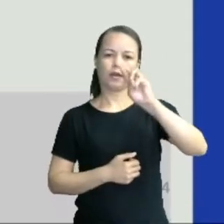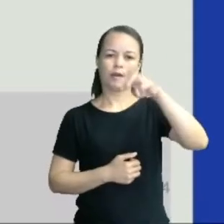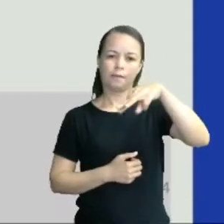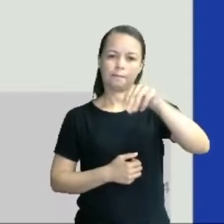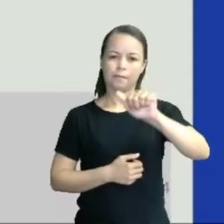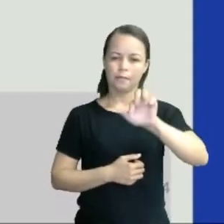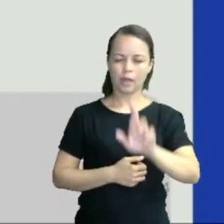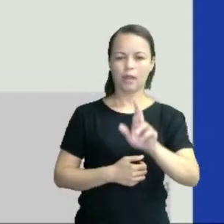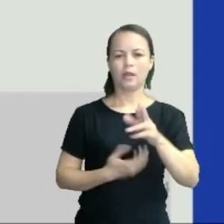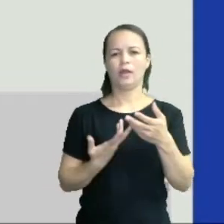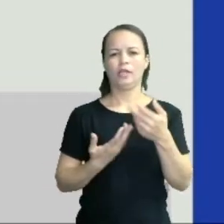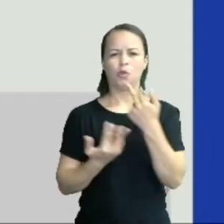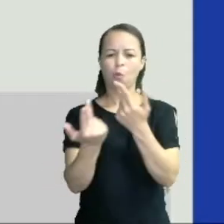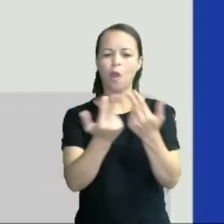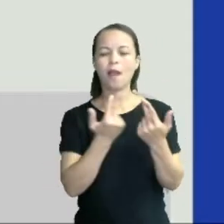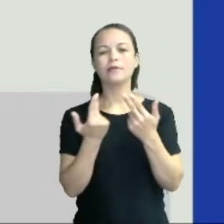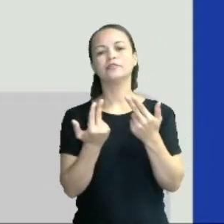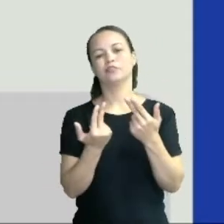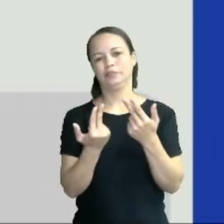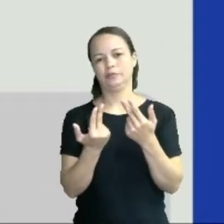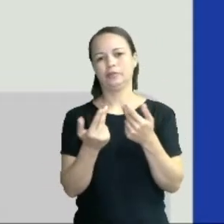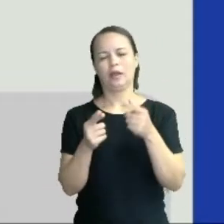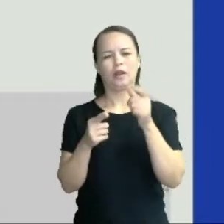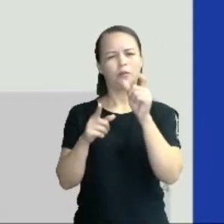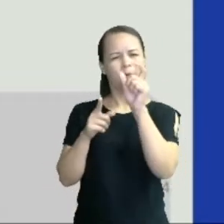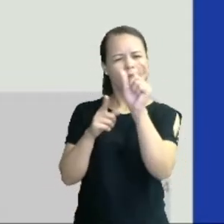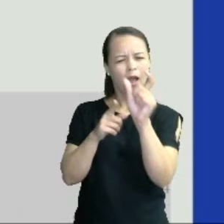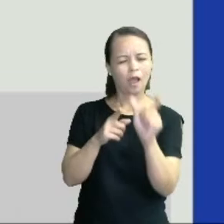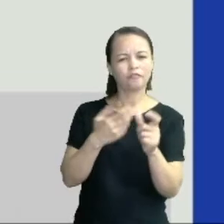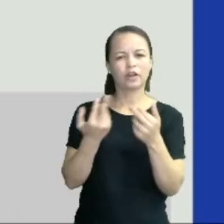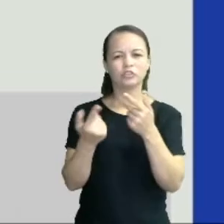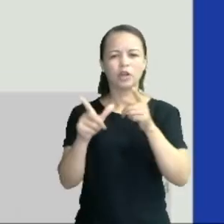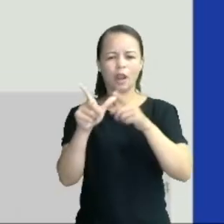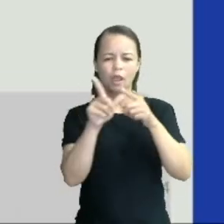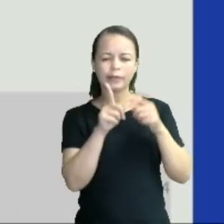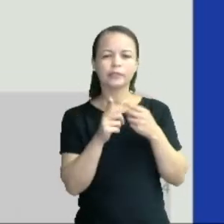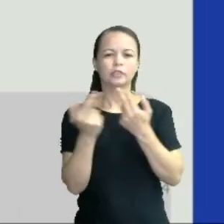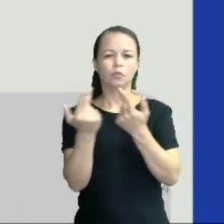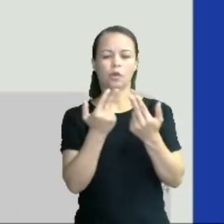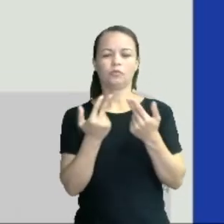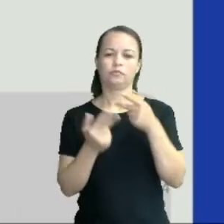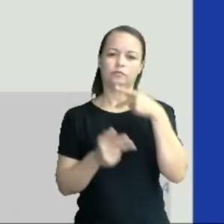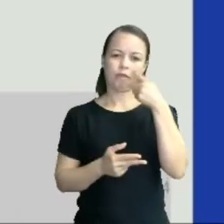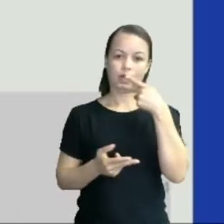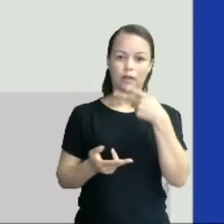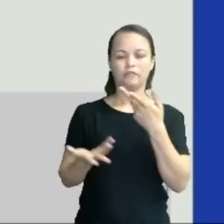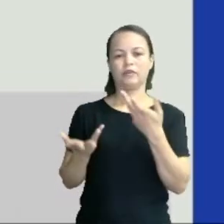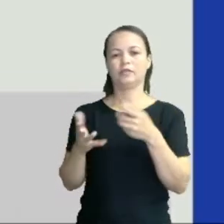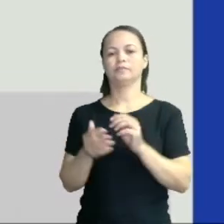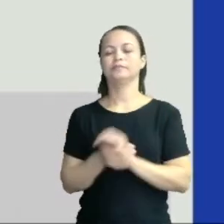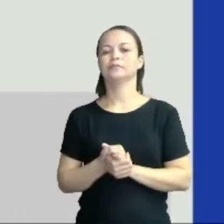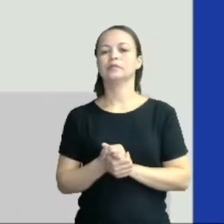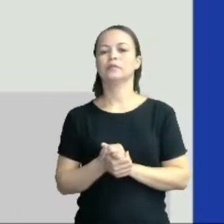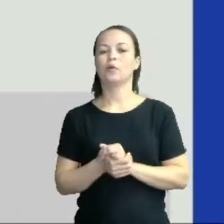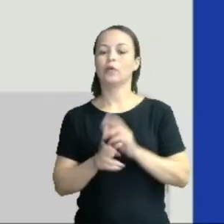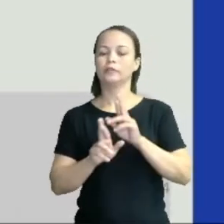na pronúncia e na sonoridade. Né? Na letra e na sonoridade. Porém, totalmente